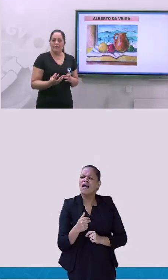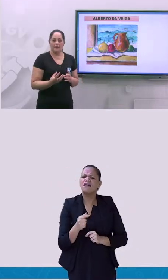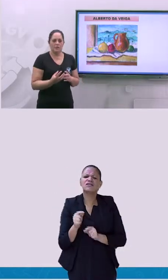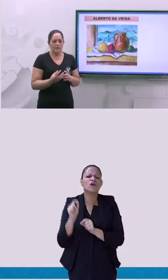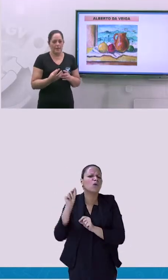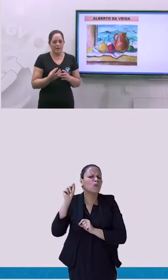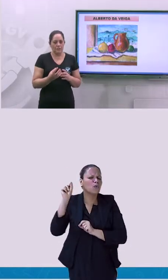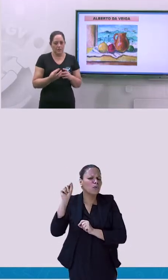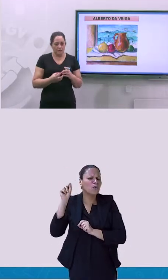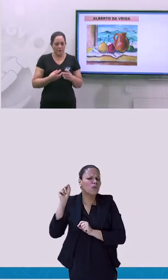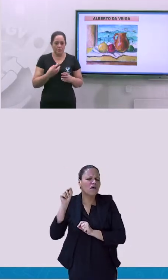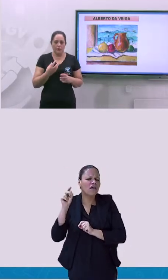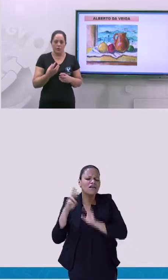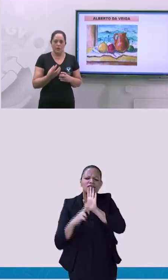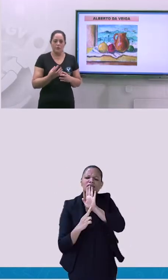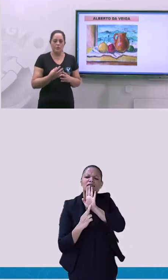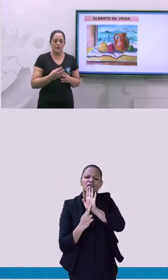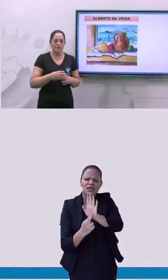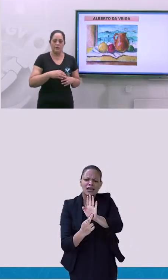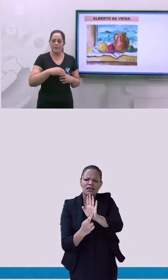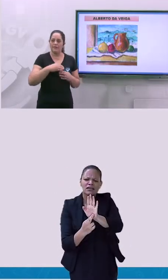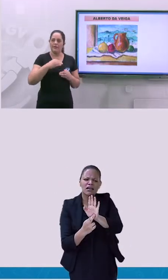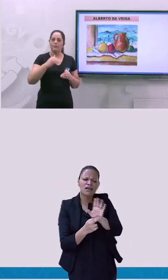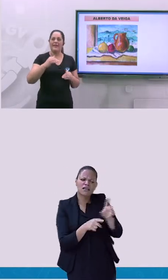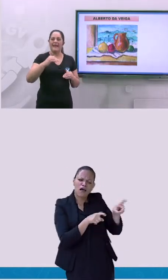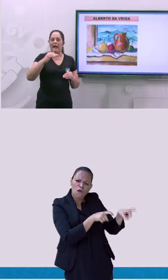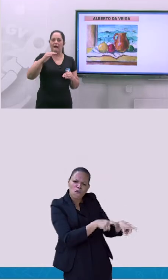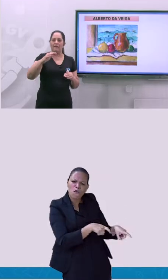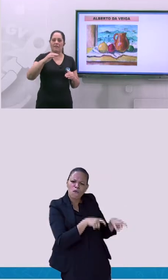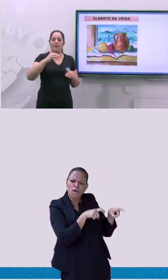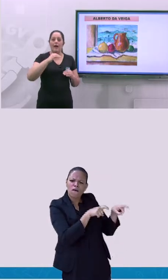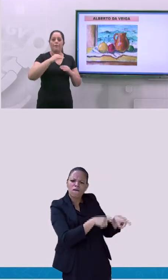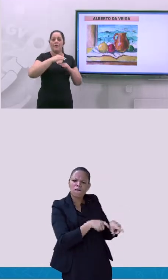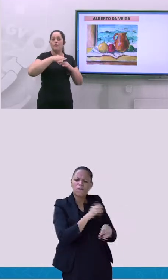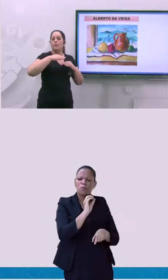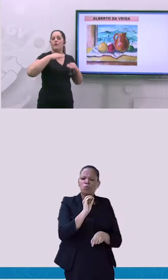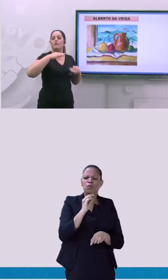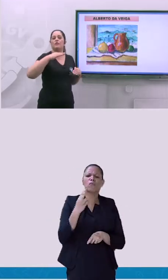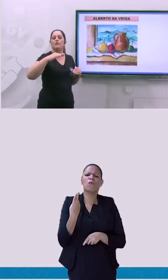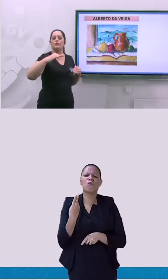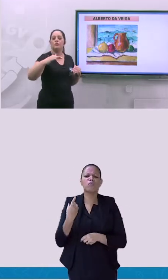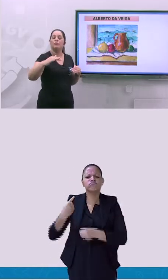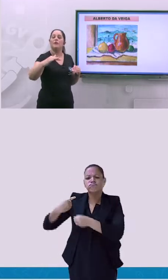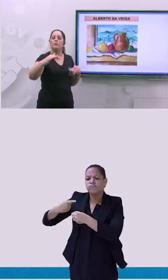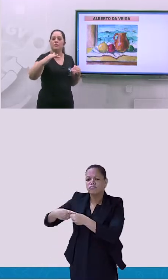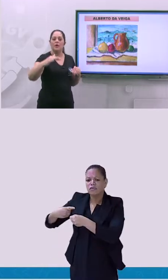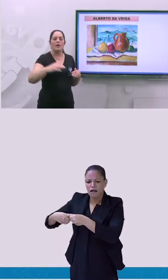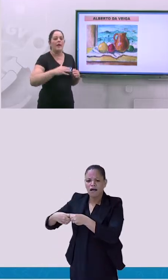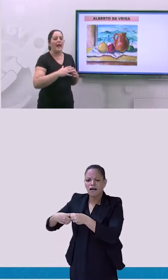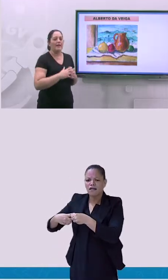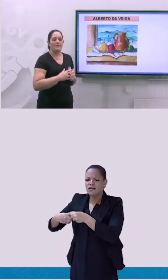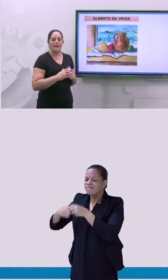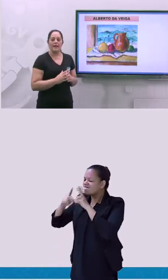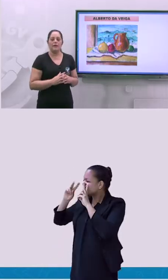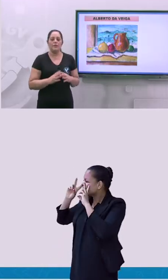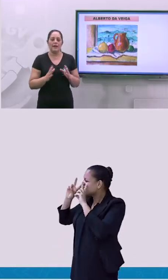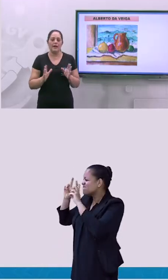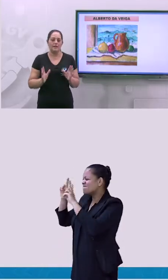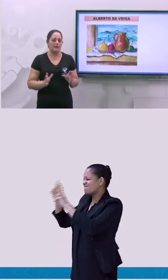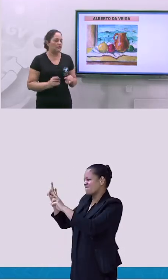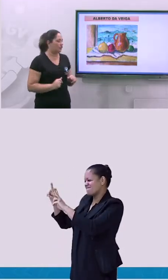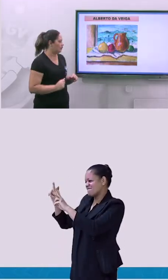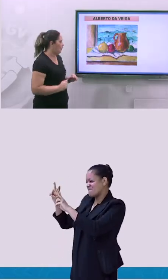Ela representa uma imagem mais voltada para o campo, né? Você não está vendo aí casas, apenas o horizonte sumindo. Essa era